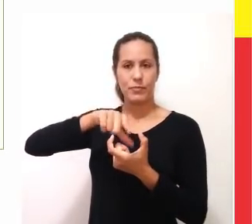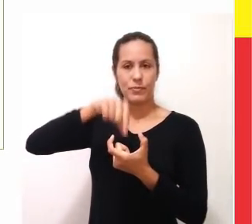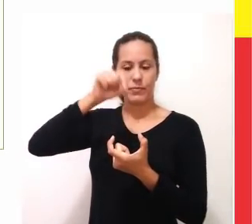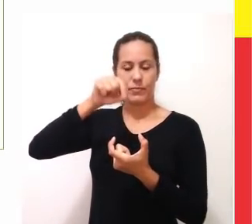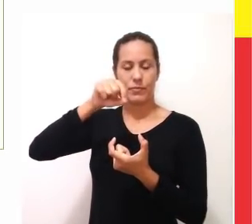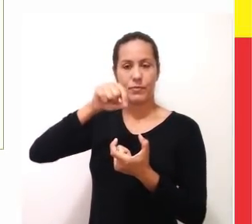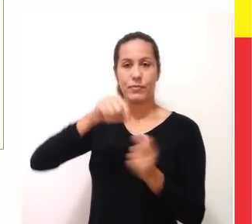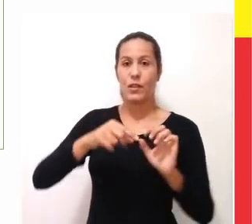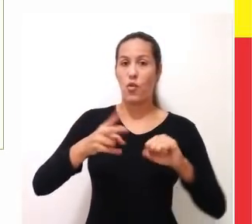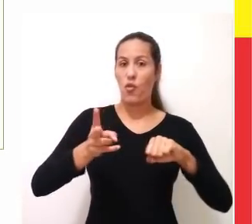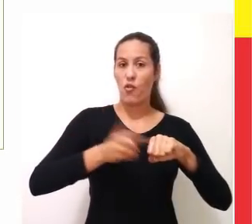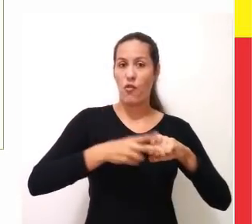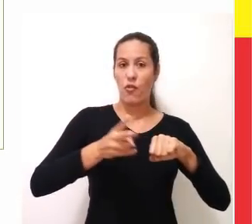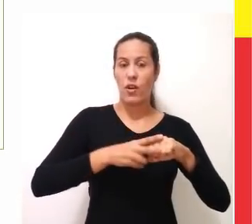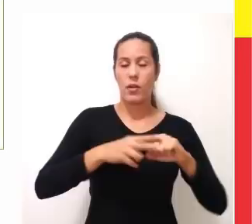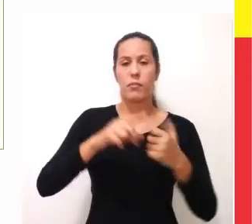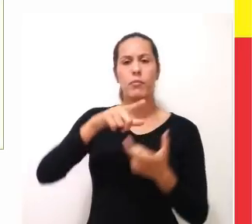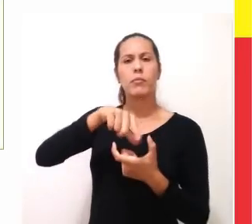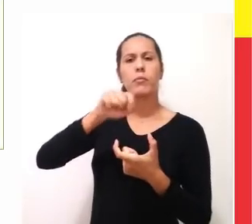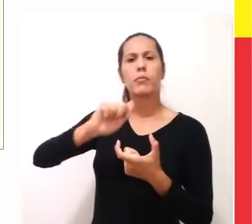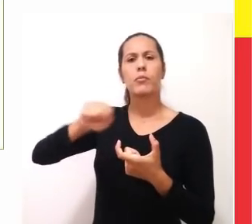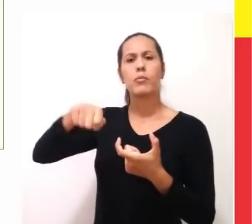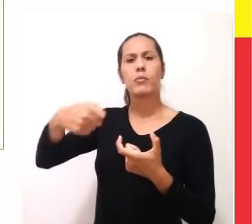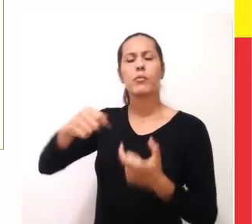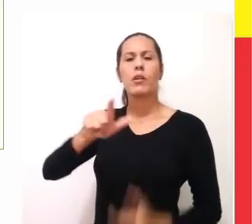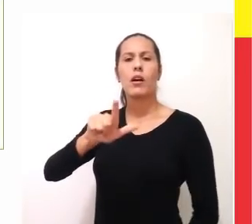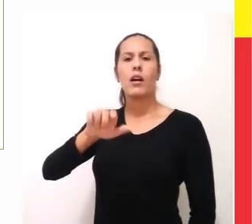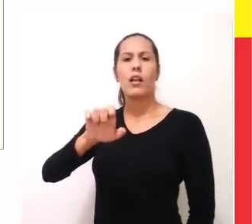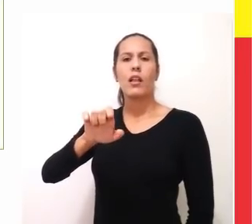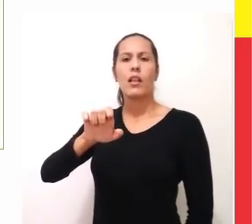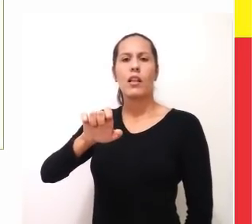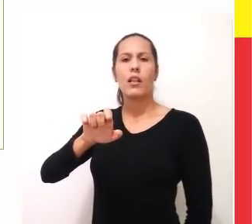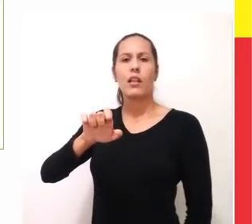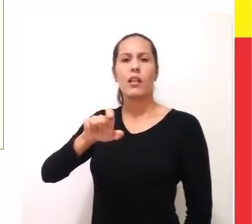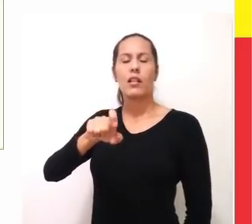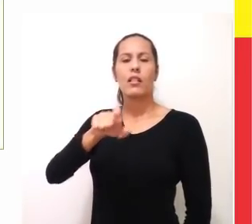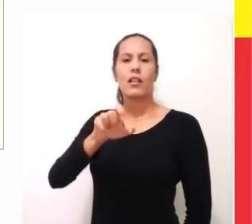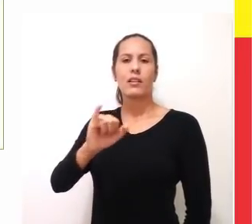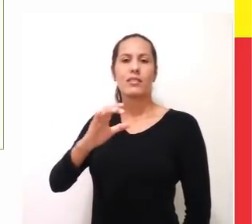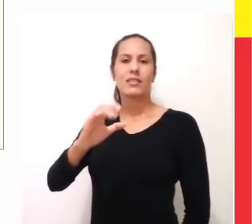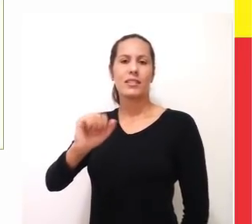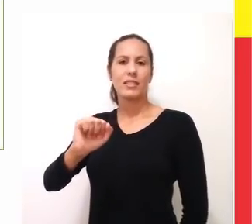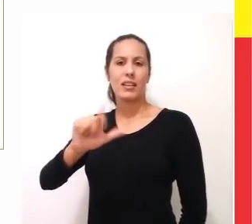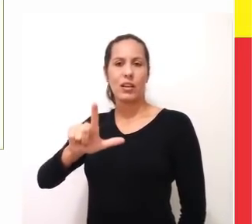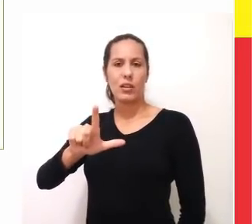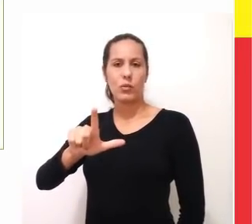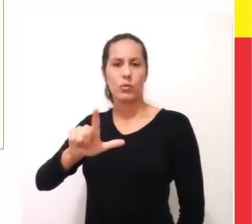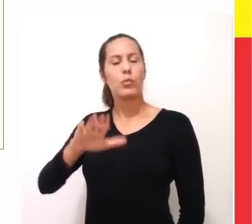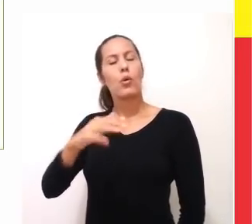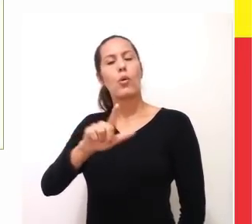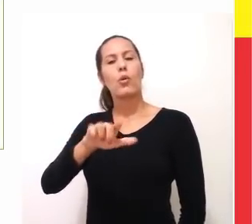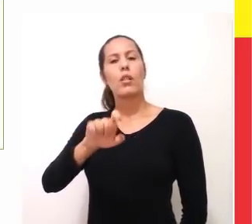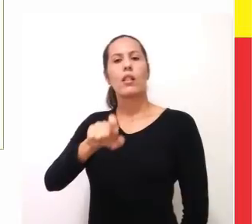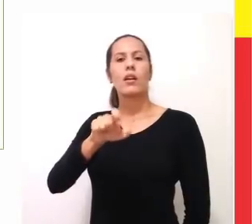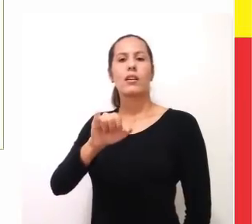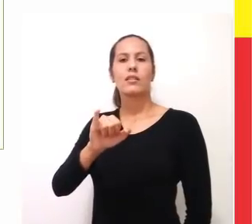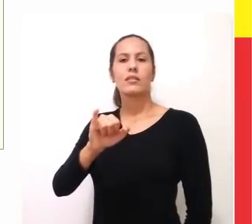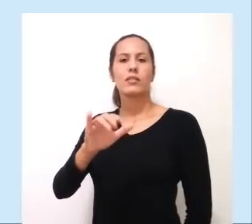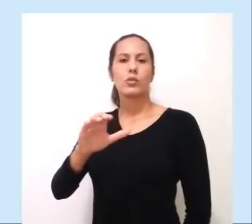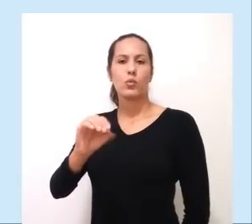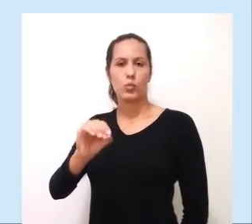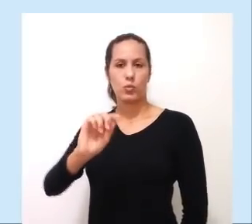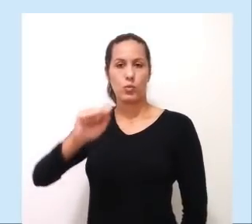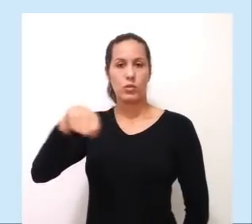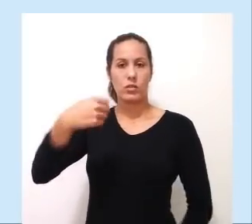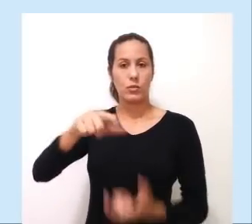verbo, que, como outros itens linguísticos, é usado pela imprensa de modo simplificado e padronizado.